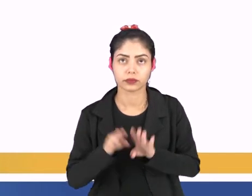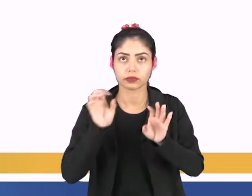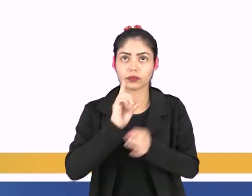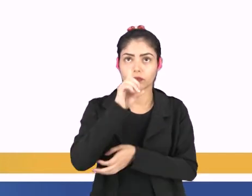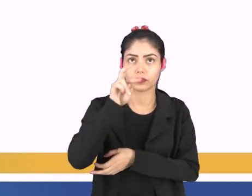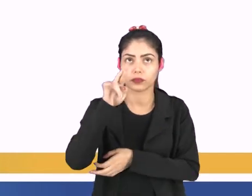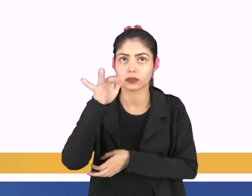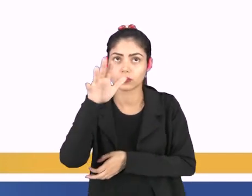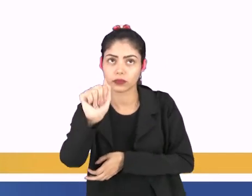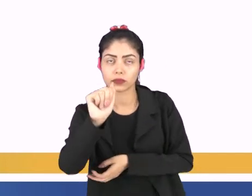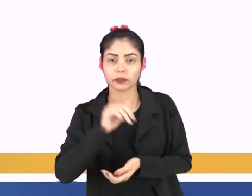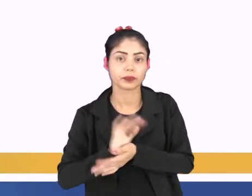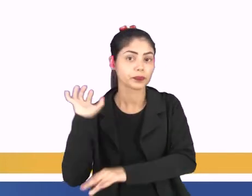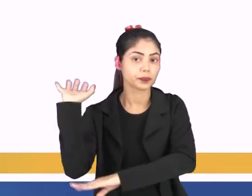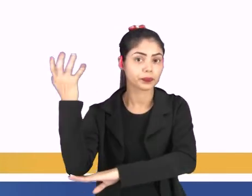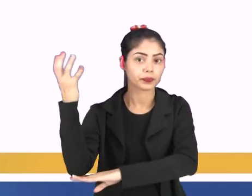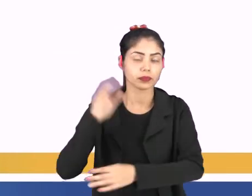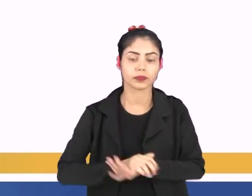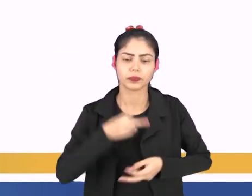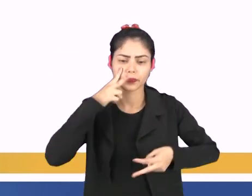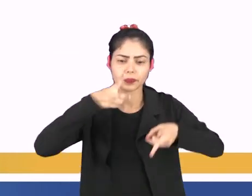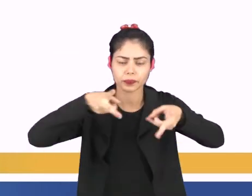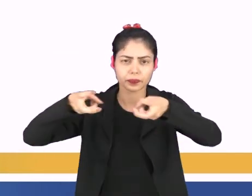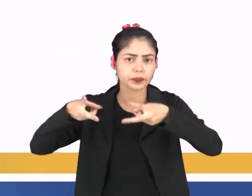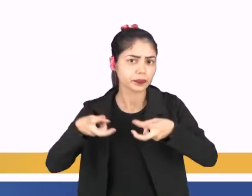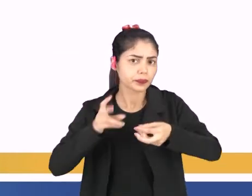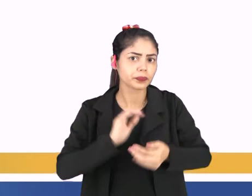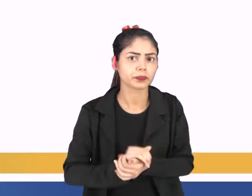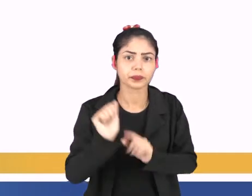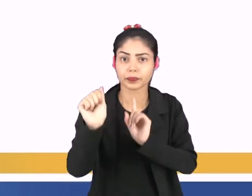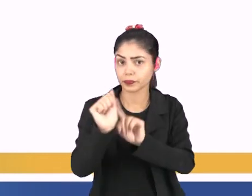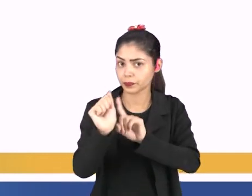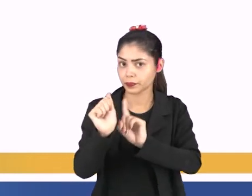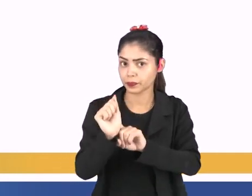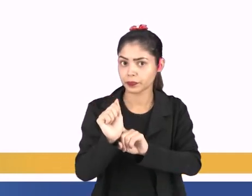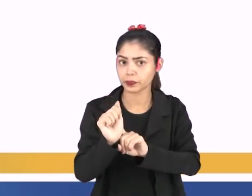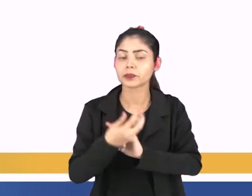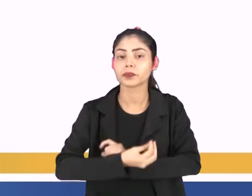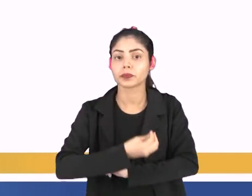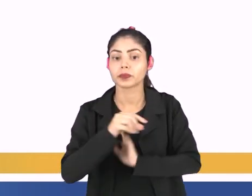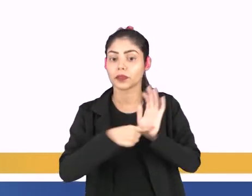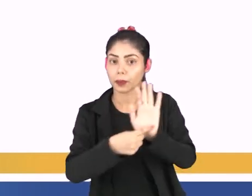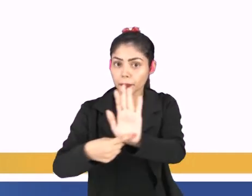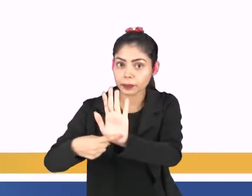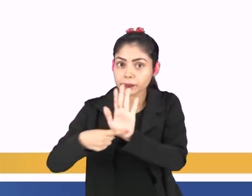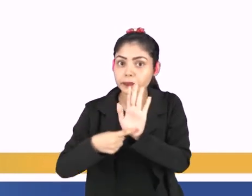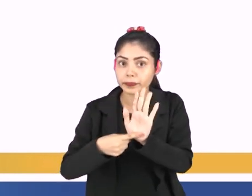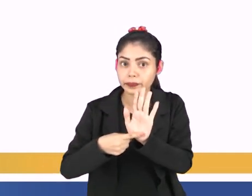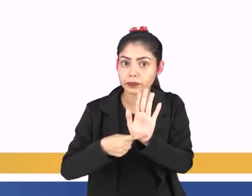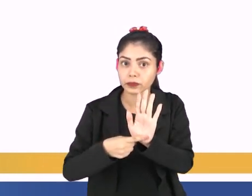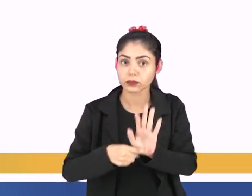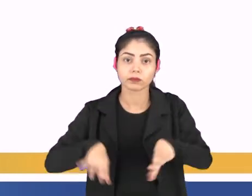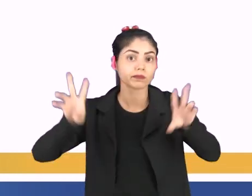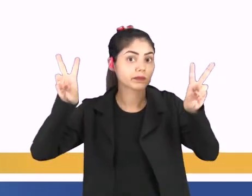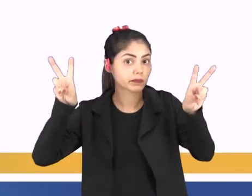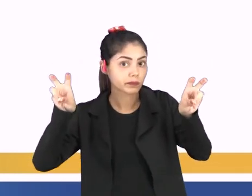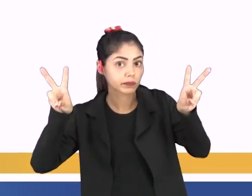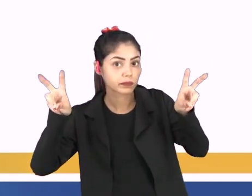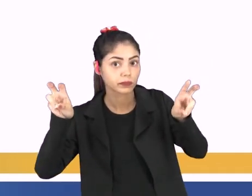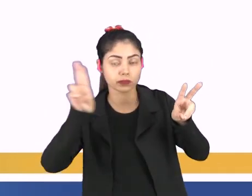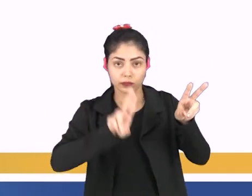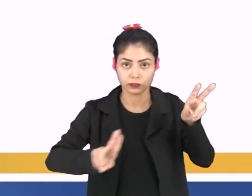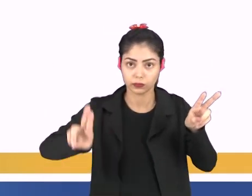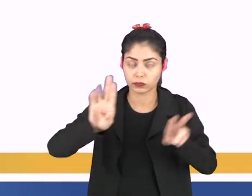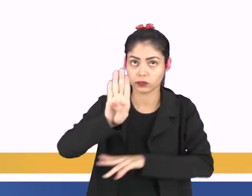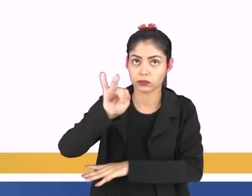de árvore. Então percebam que esse A, ele na verdade, ele representa lá os termos lá